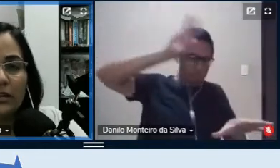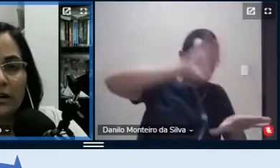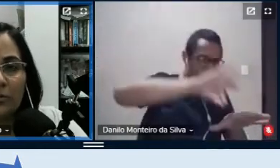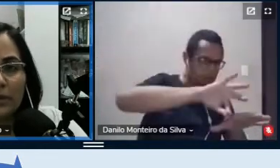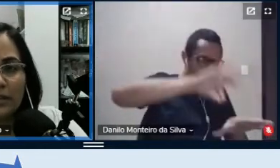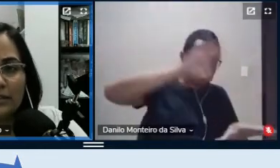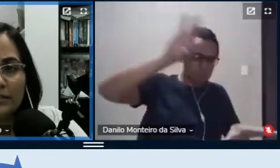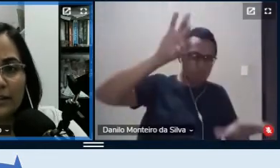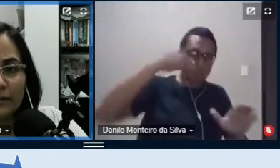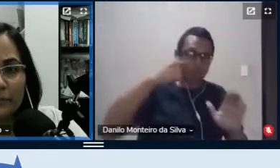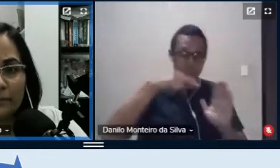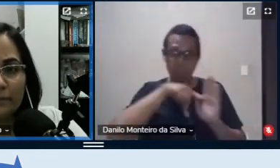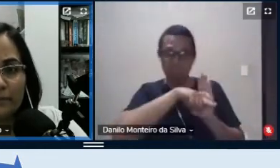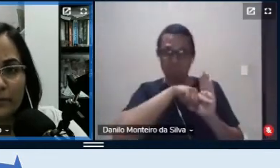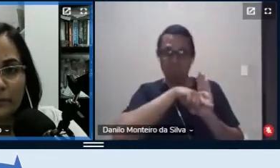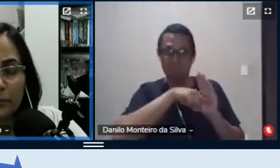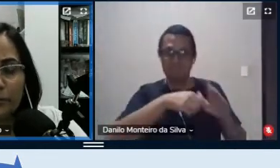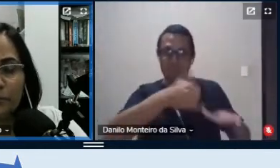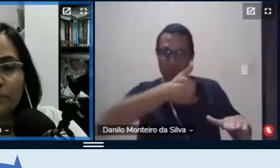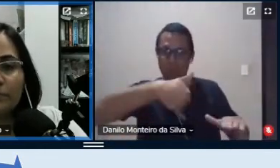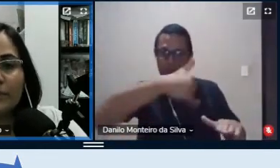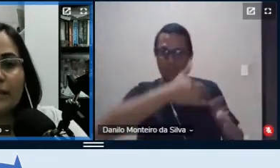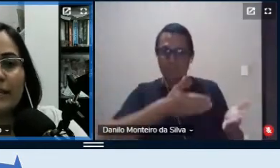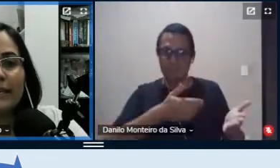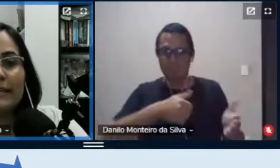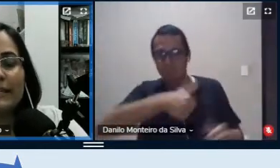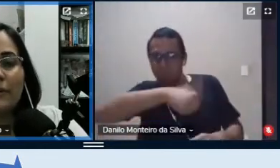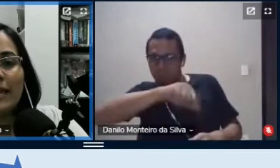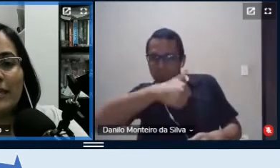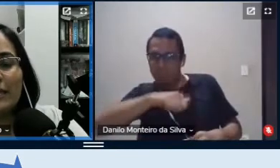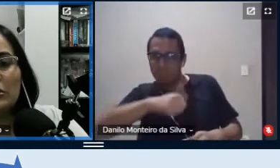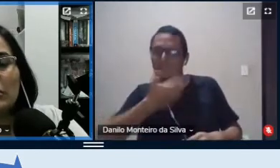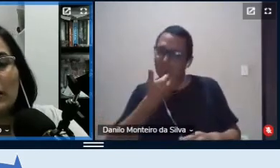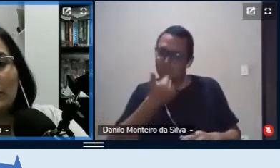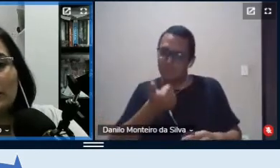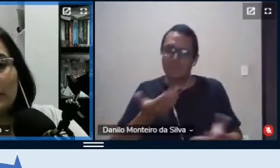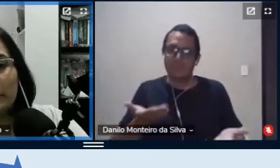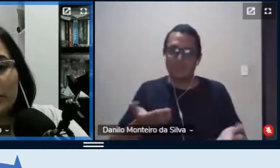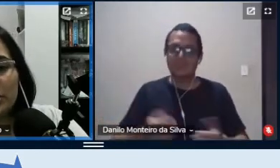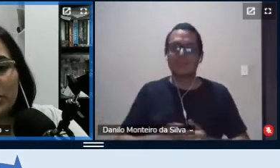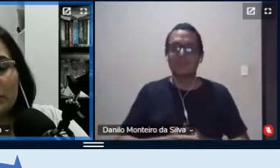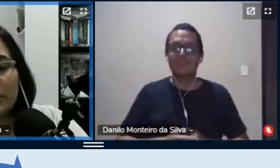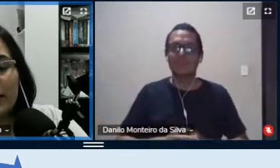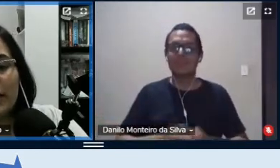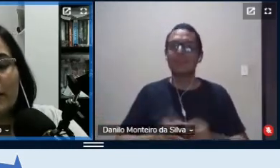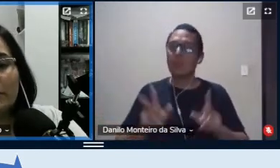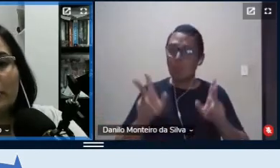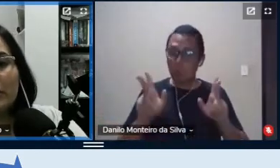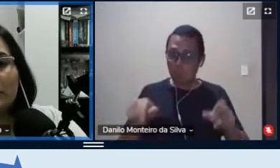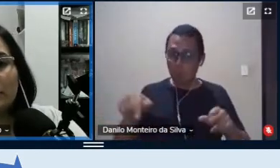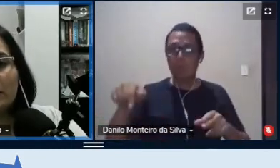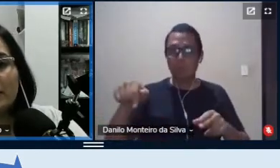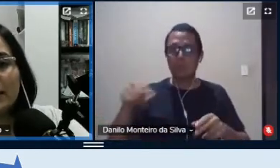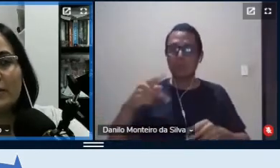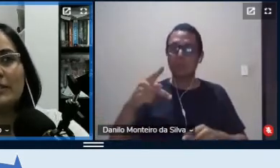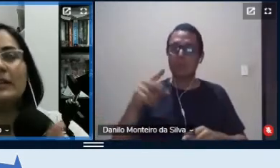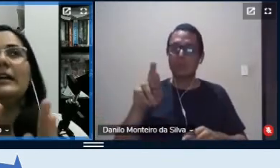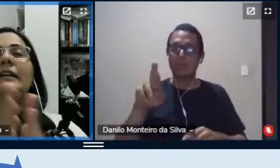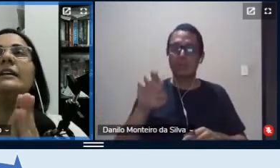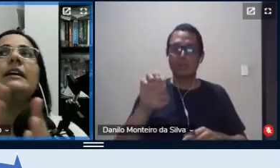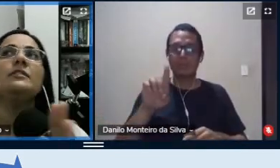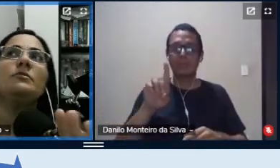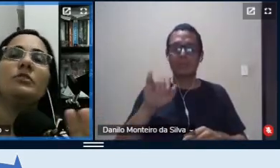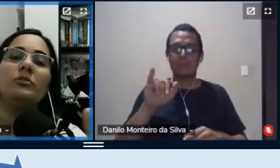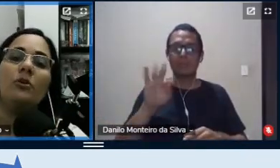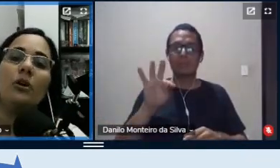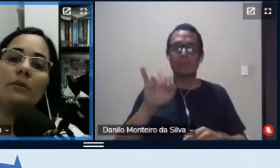e olhar como é que ele está. Bom? Então, é isso que é a manutenção preditiva. É uma manutenção que você sabe assim,